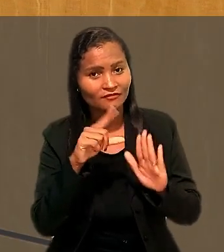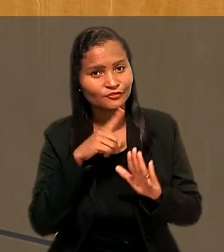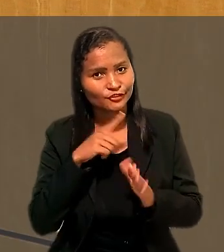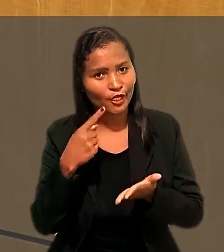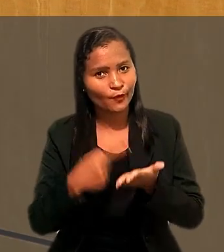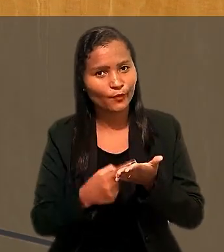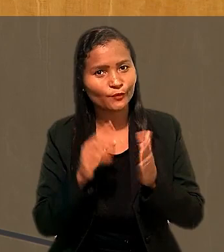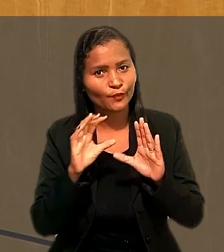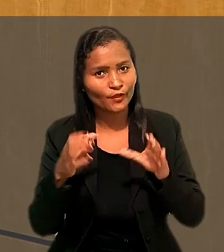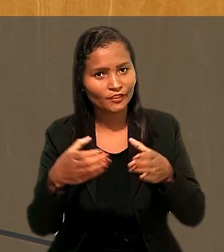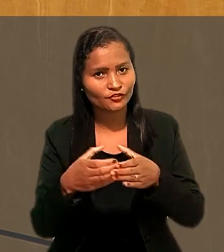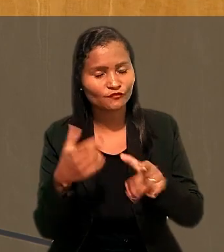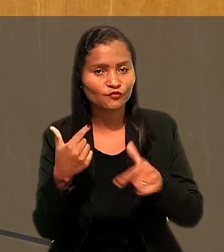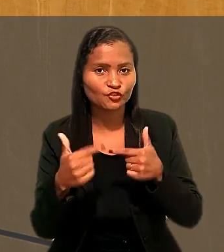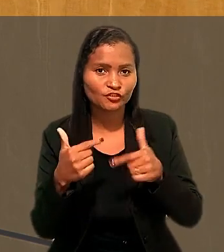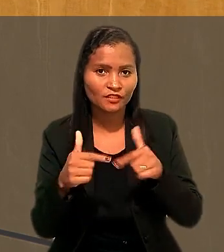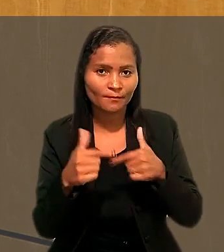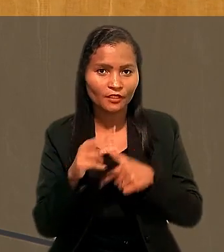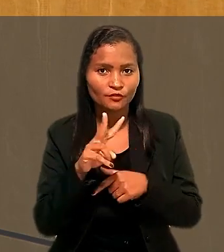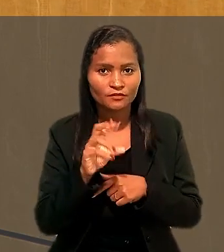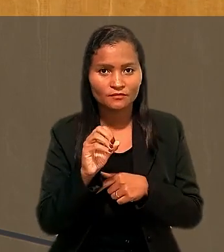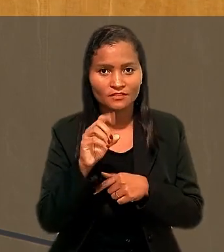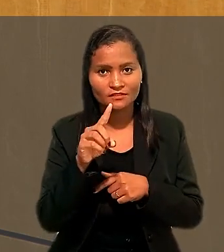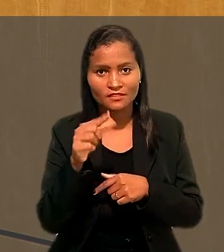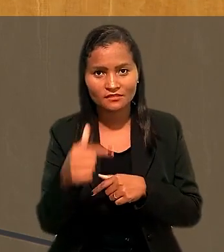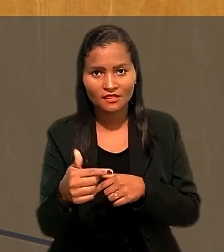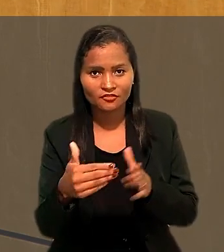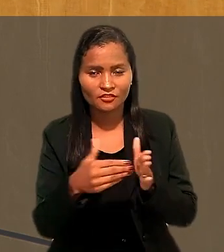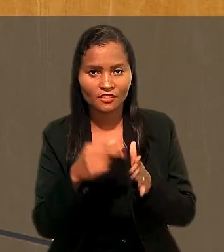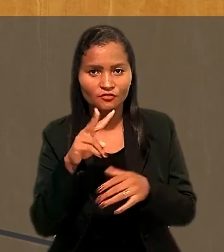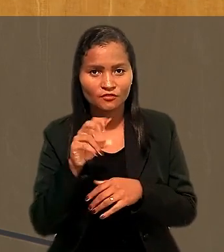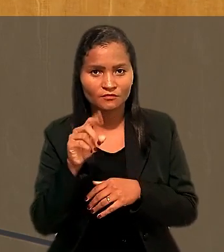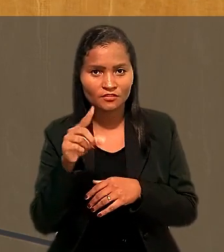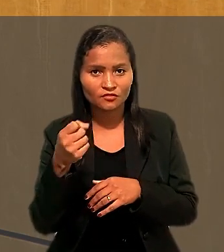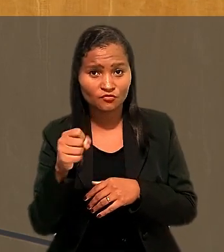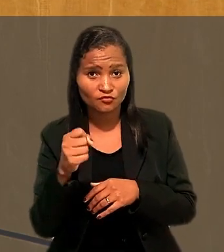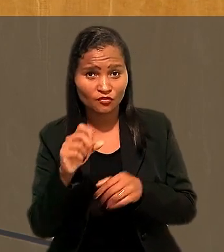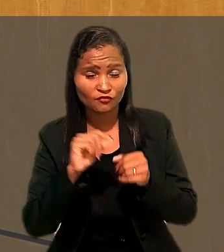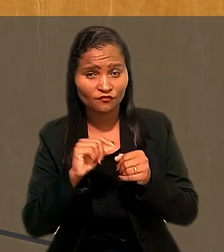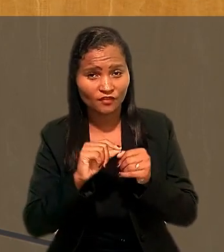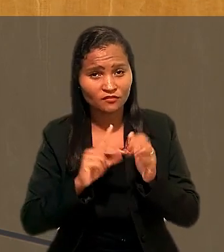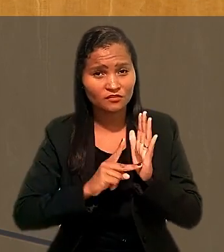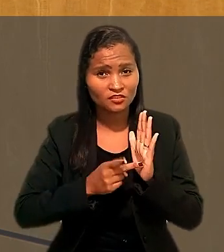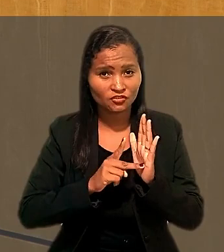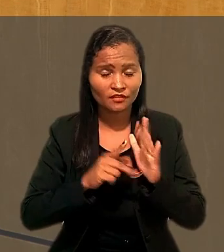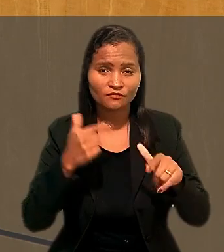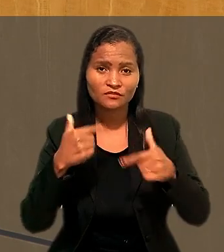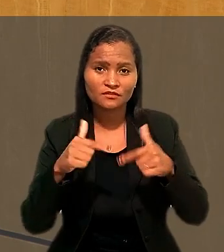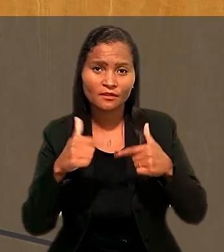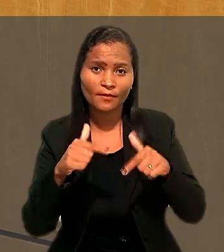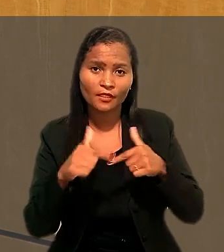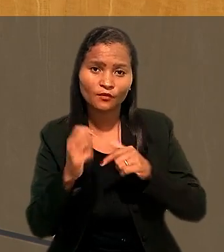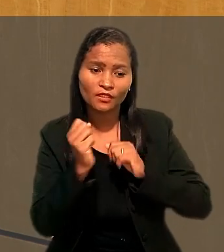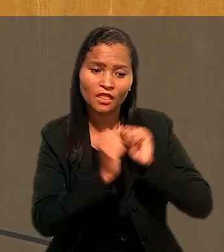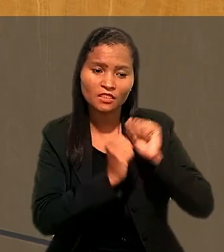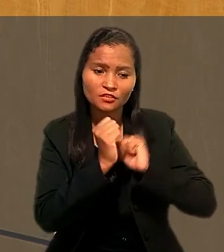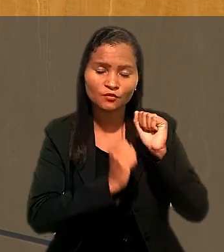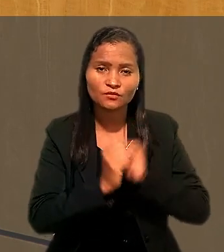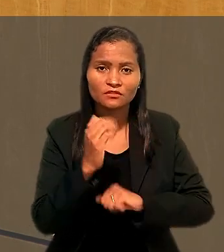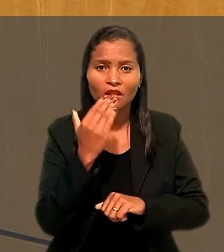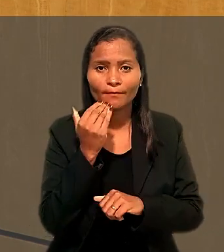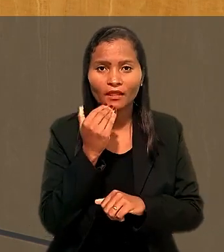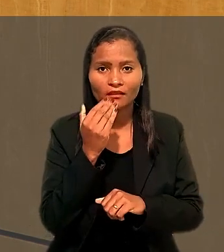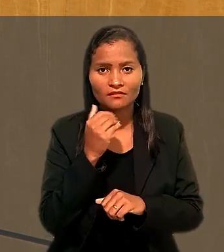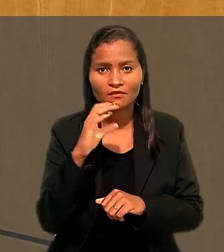na Convenção Coletiva de Trabalho 2017-2018, firmada pelo Sindicato dos Trabalhadores nas Indústrias